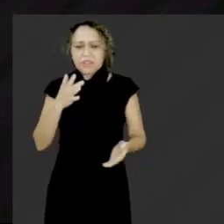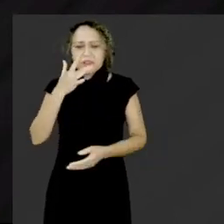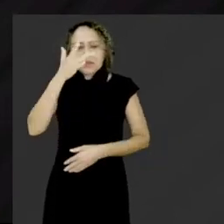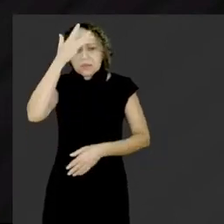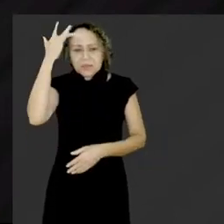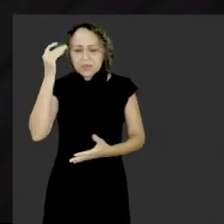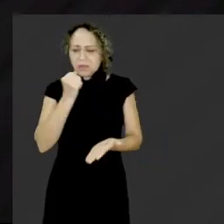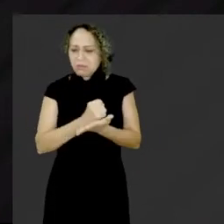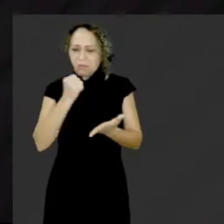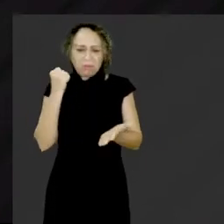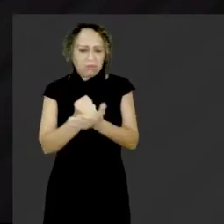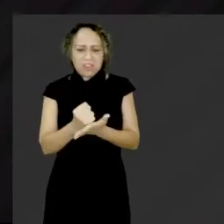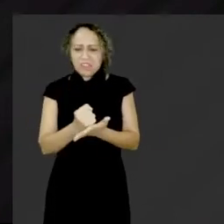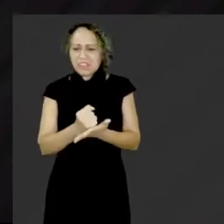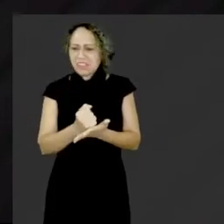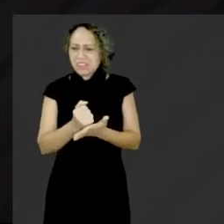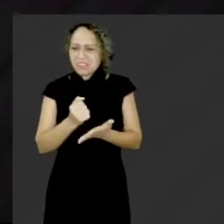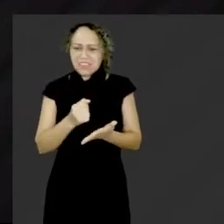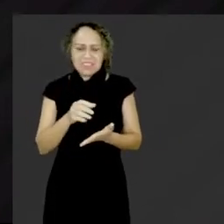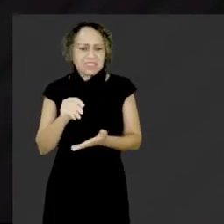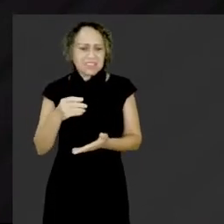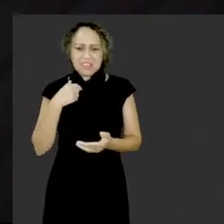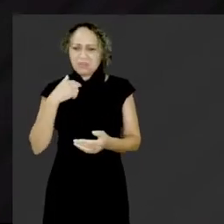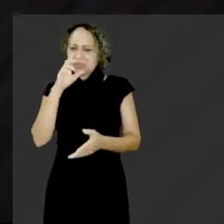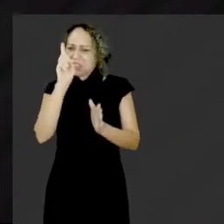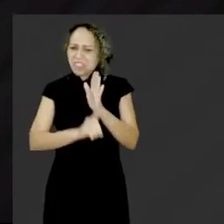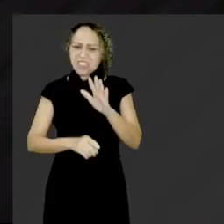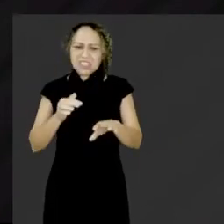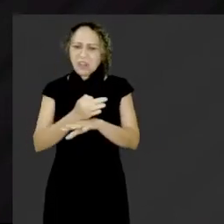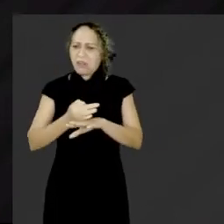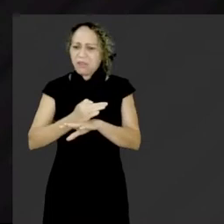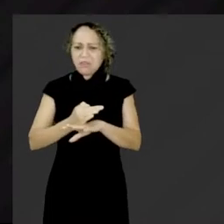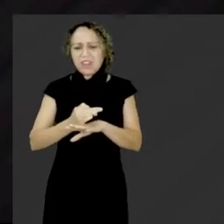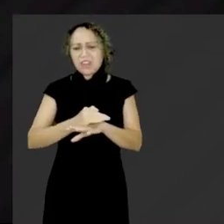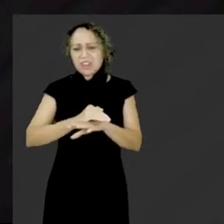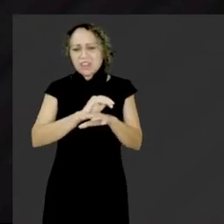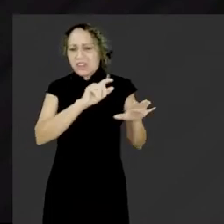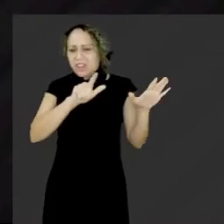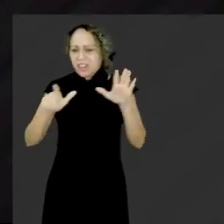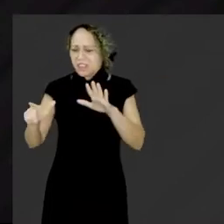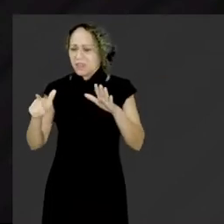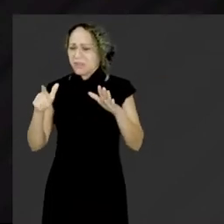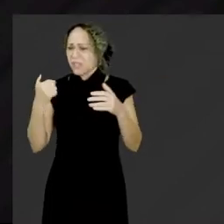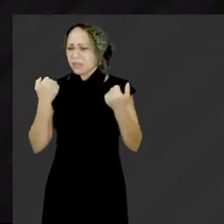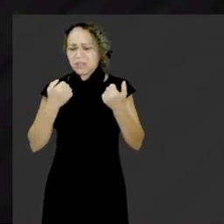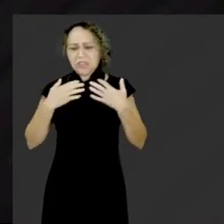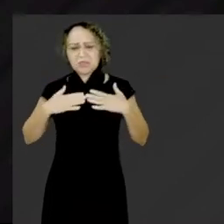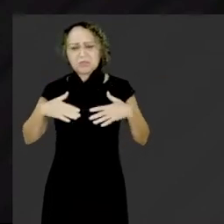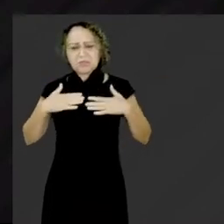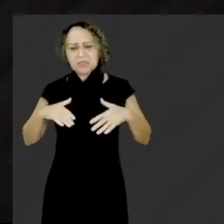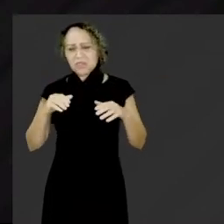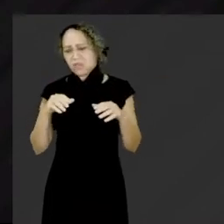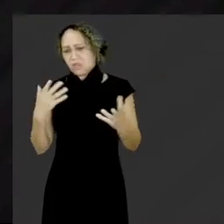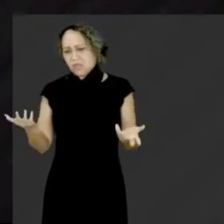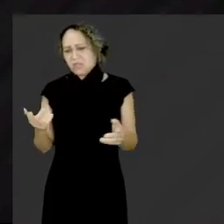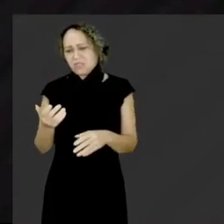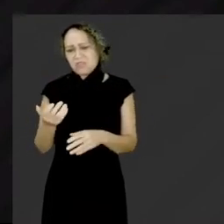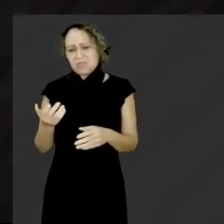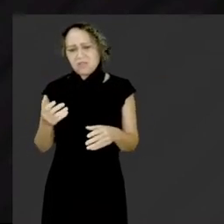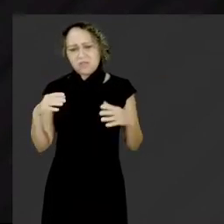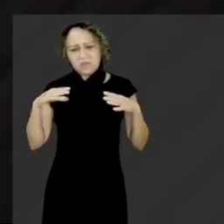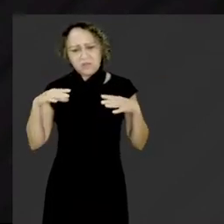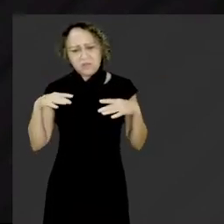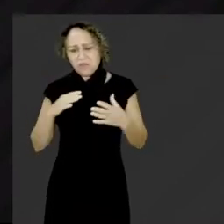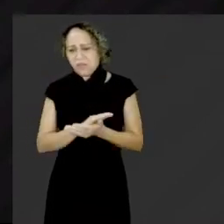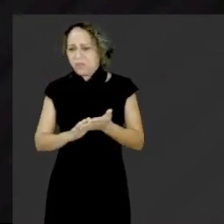o mundo sindical, pessoas que têm coragem de conversar com o prefeito, de conversar com o governador. Ex-presidente. Hoje nós temos um país que o presidente